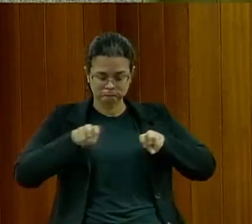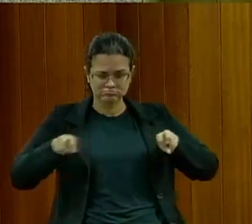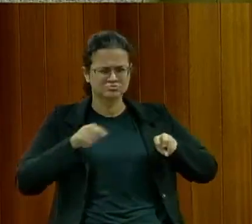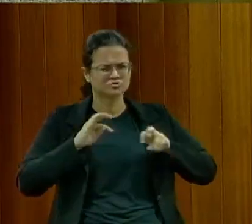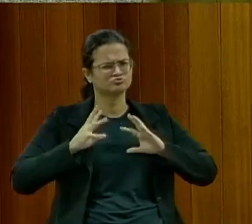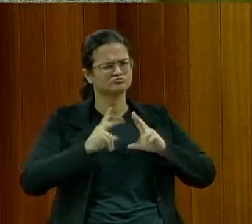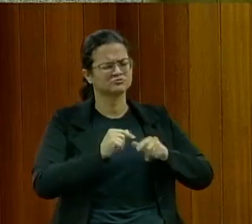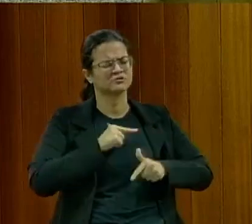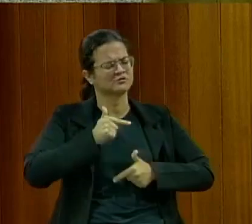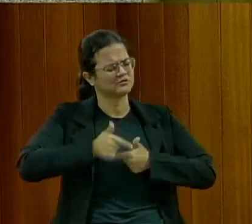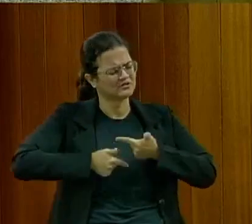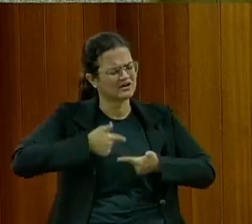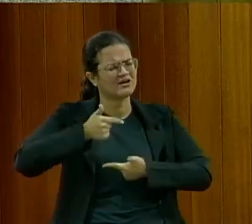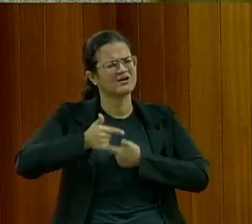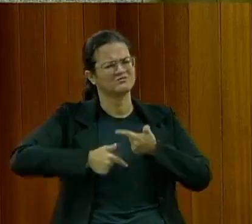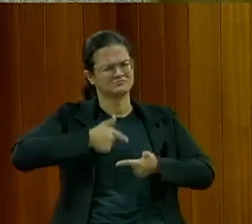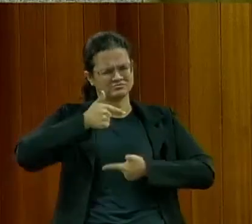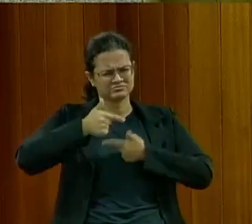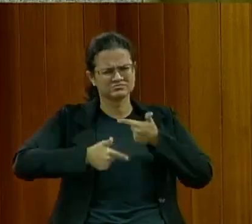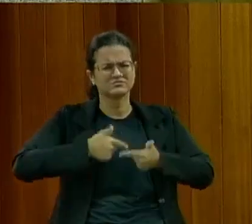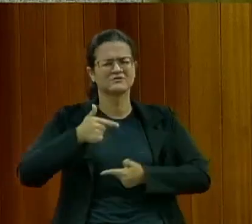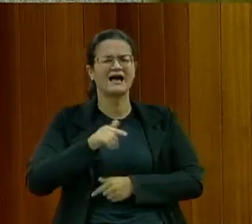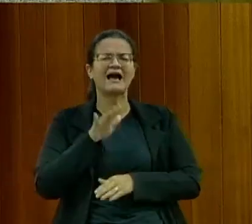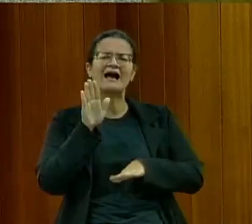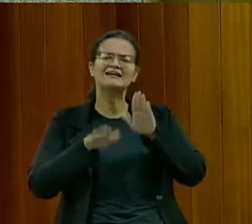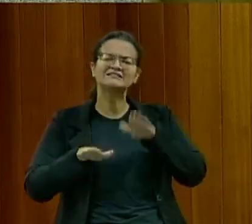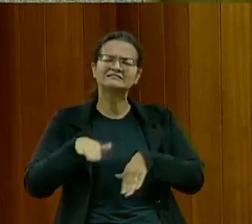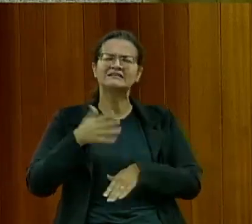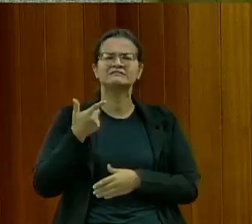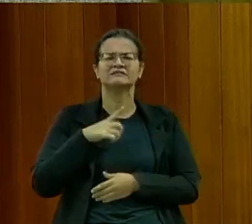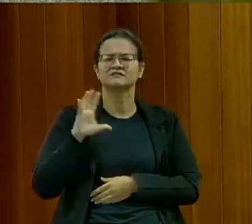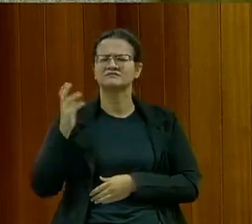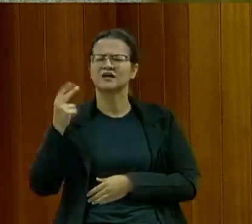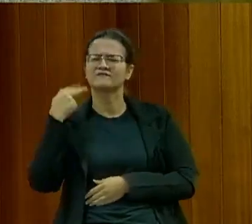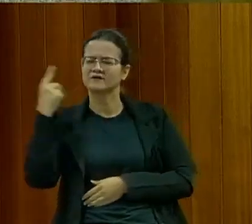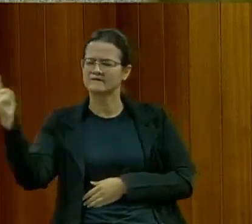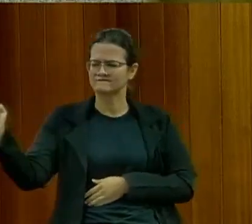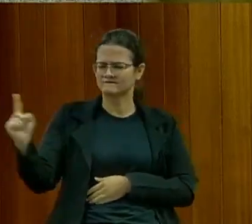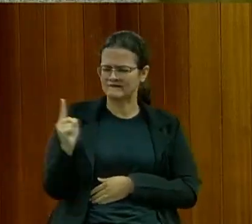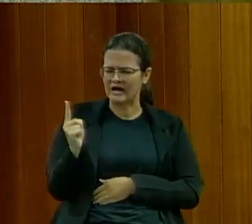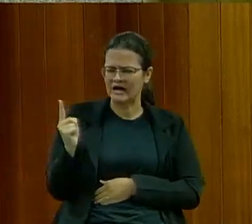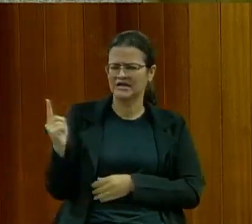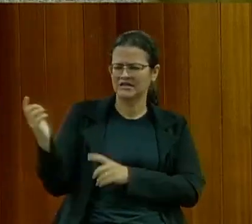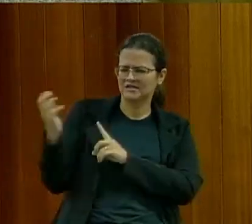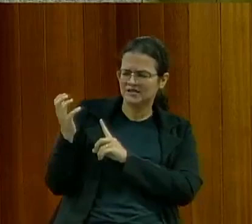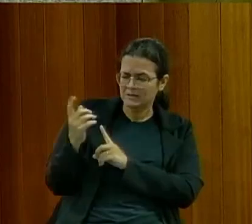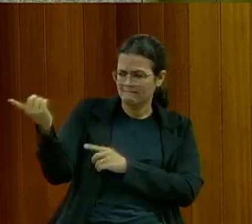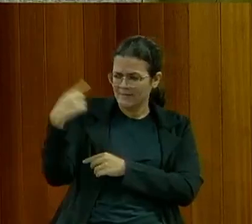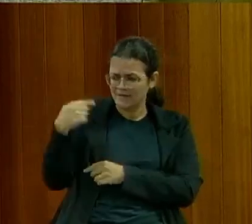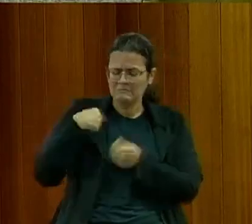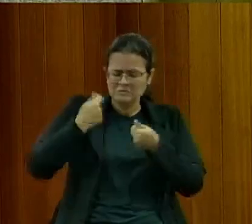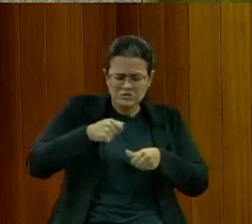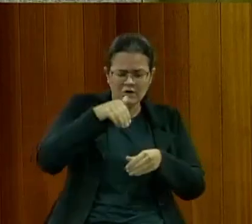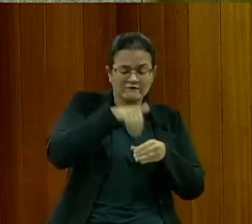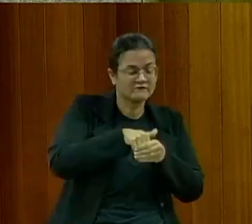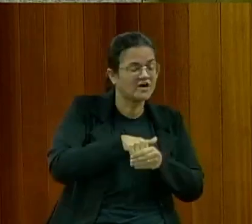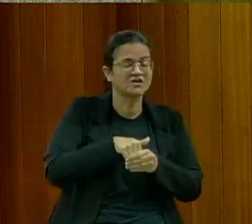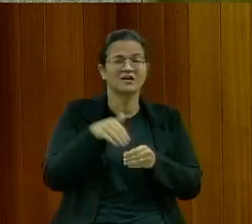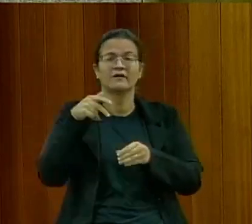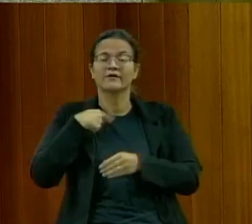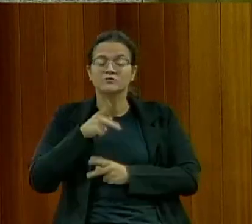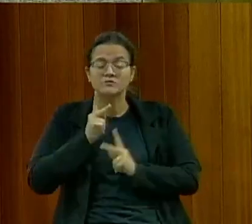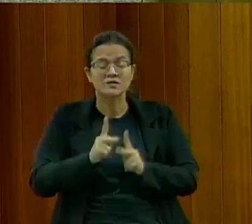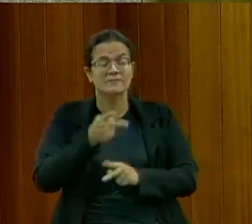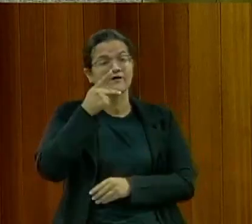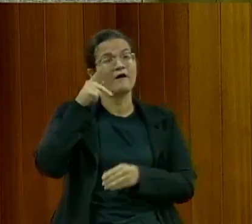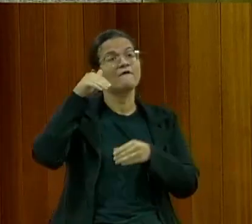às vezes, os vereadores vão lá e quer que a gente vote os projetos, e eu canso de falar de voto político lá. Por quê?